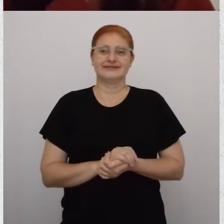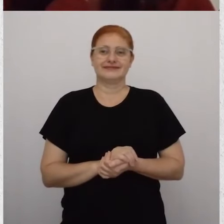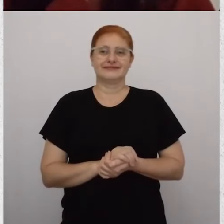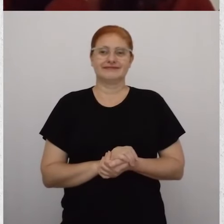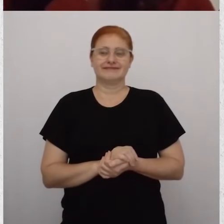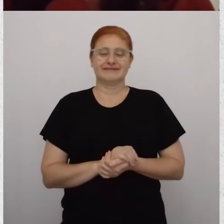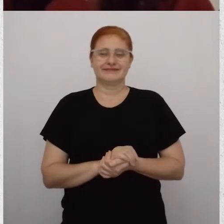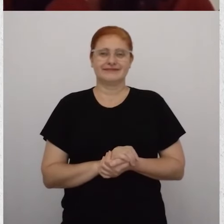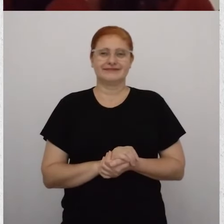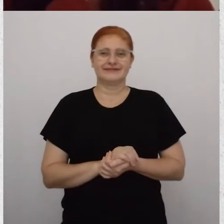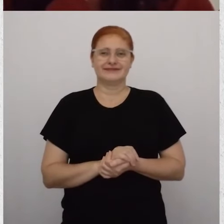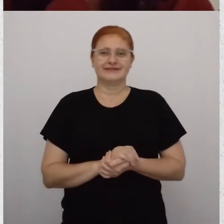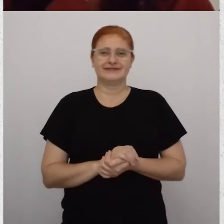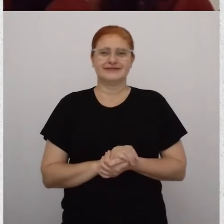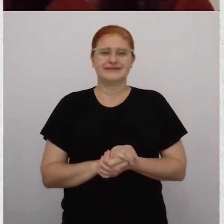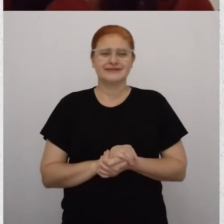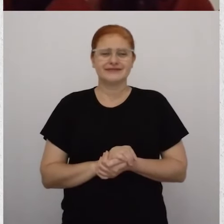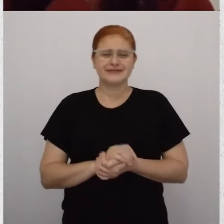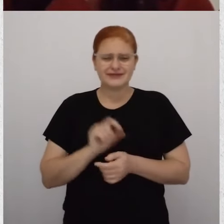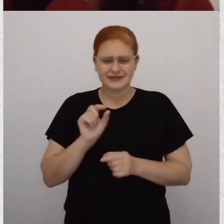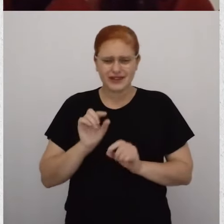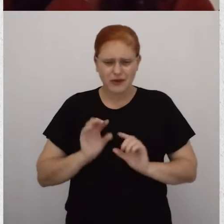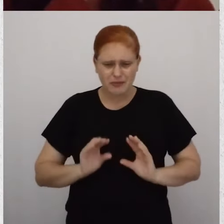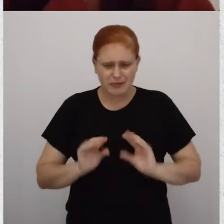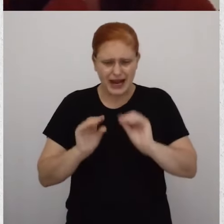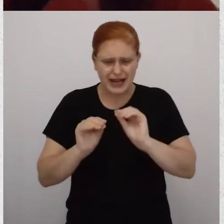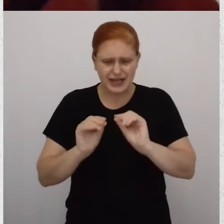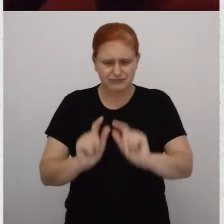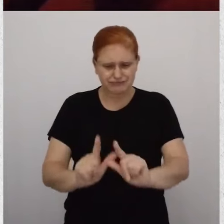será que se eu toco na tela, alguma coisa assim?